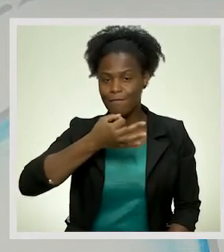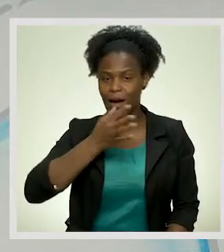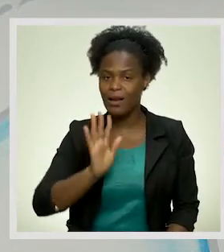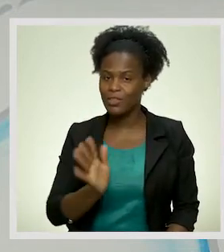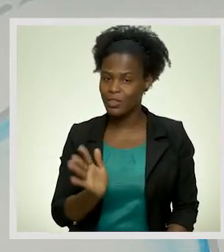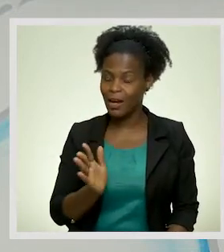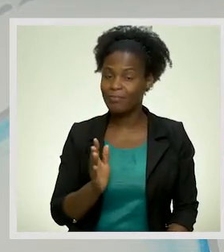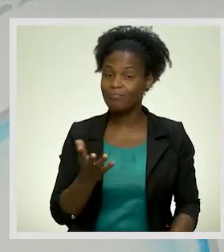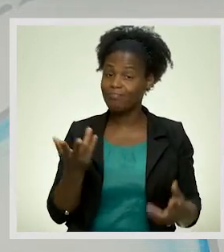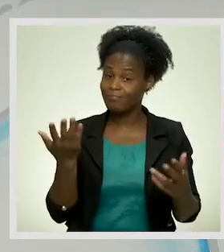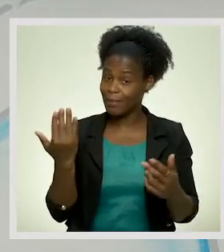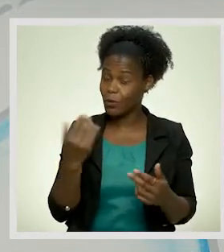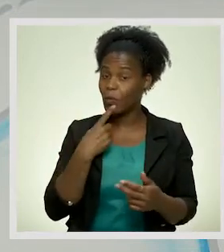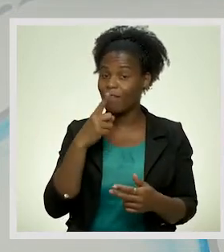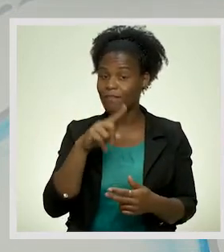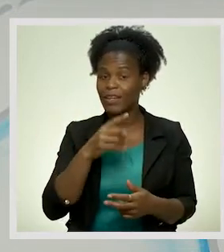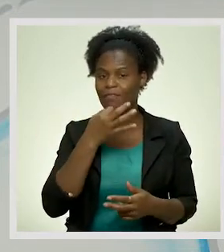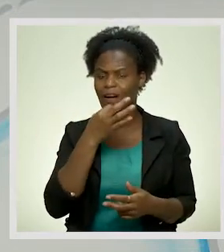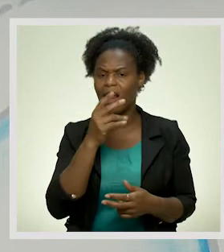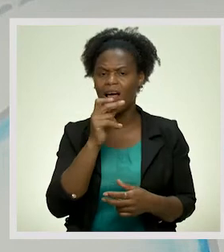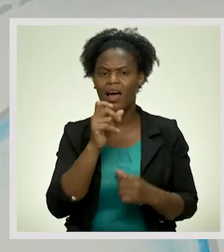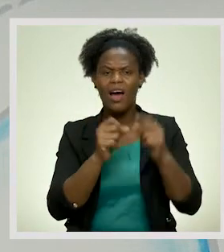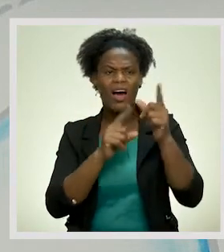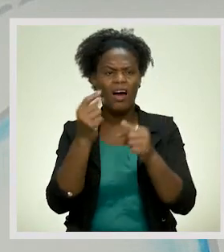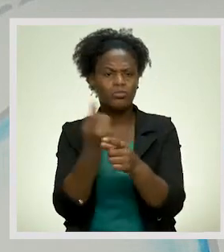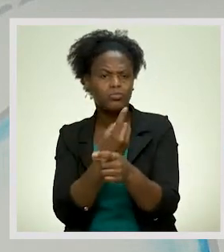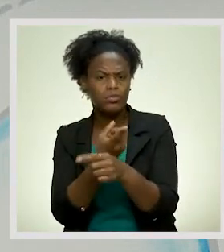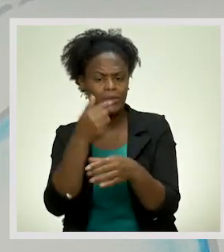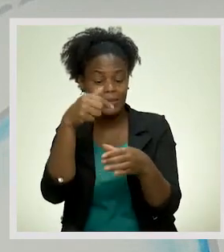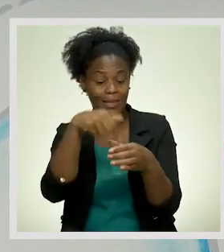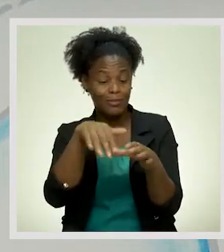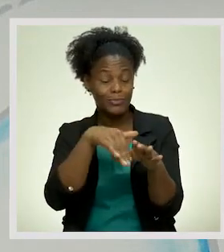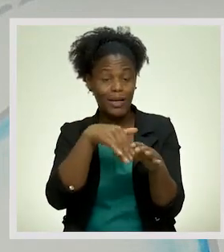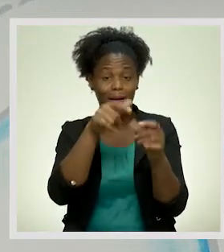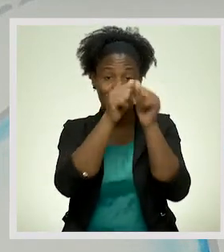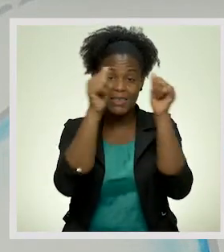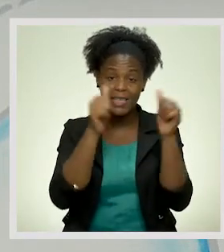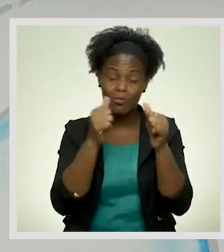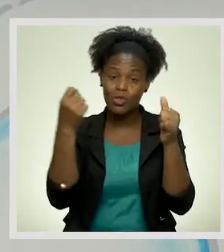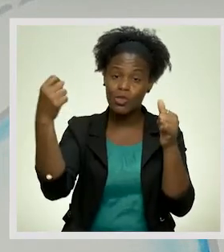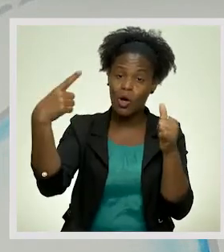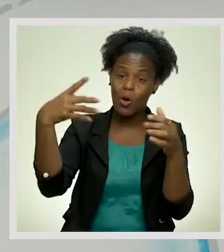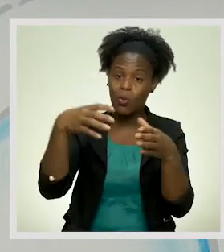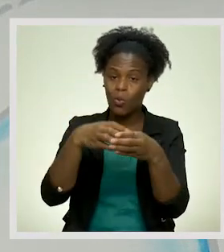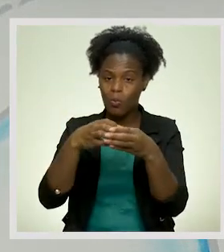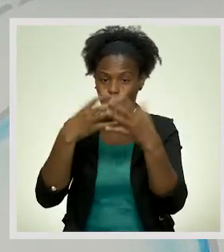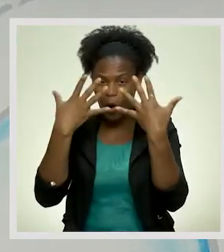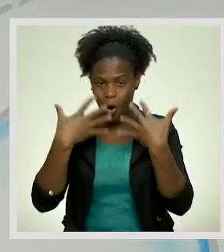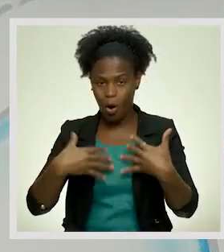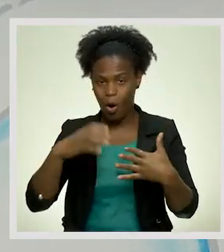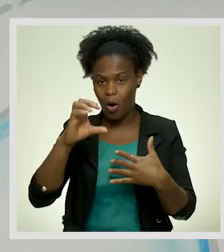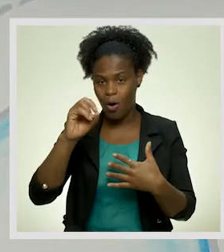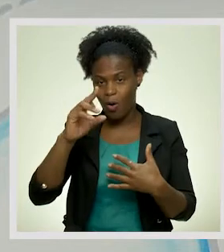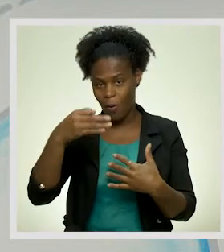a respeito, novamente, dos astros que fazem parte do sistema solar e dos grupos de corpos do sistema solar.